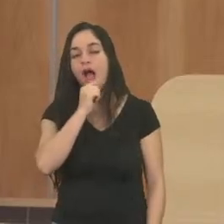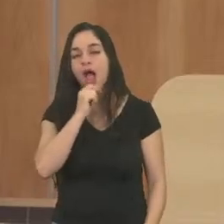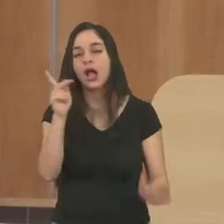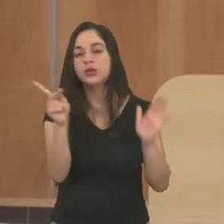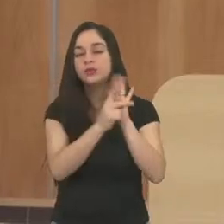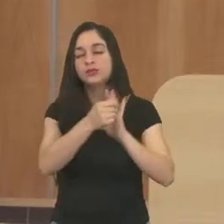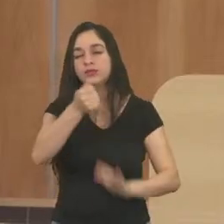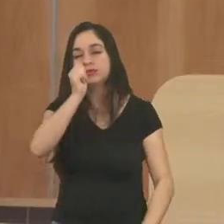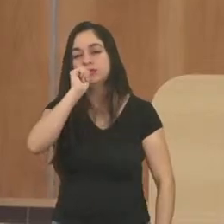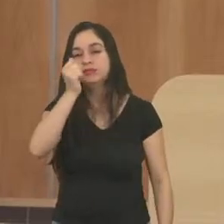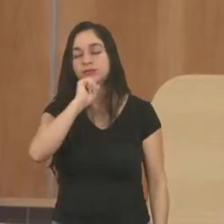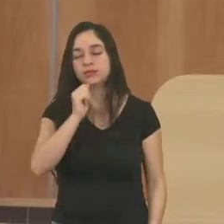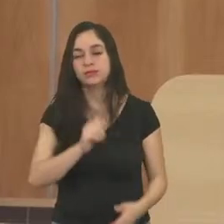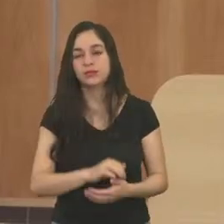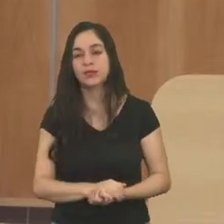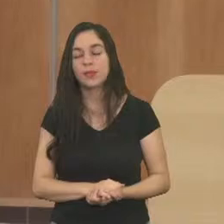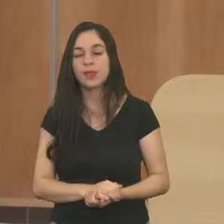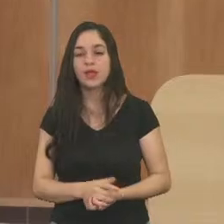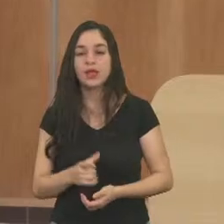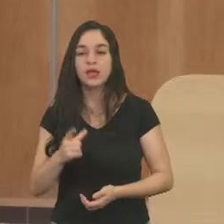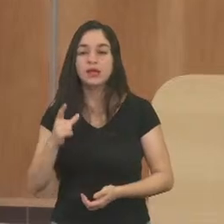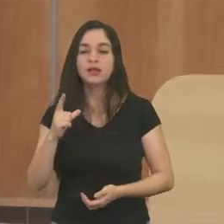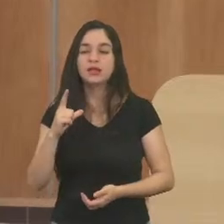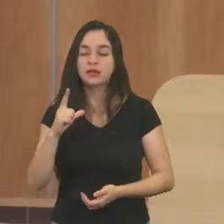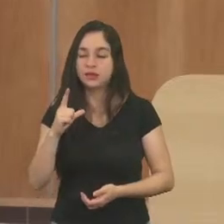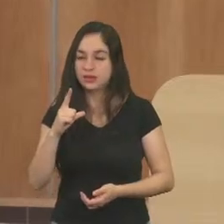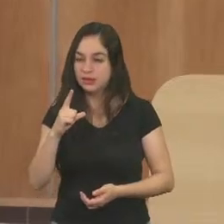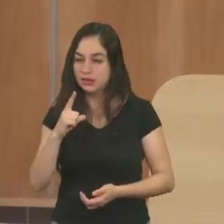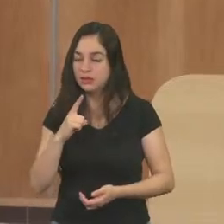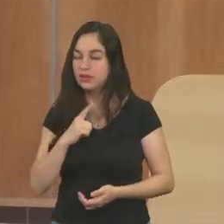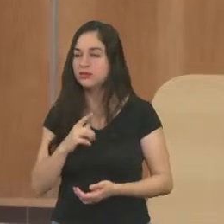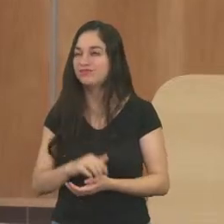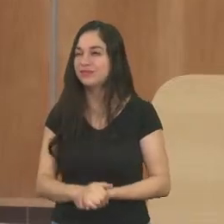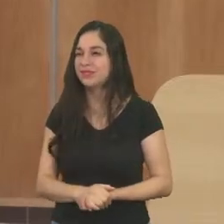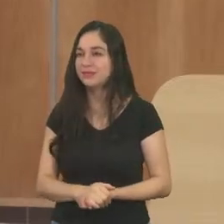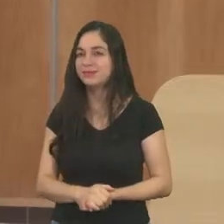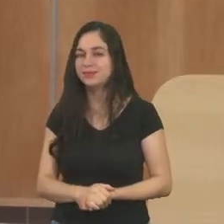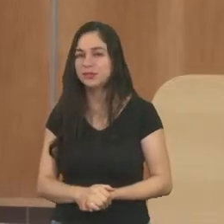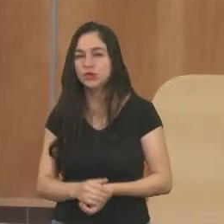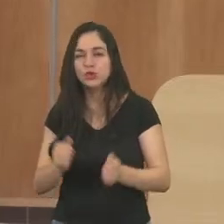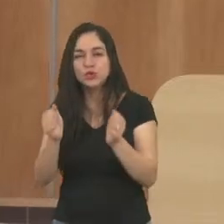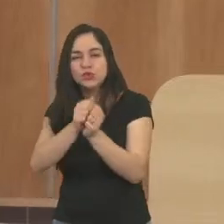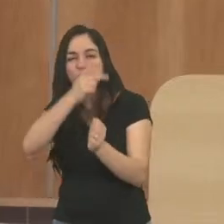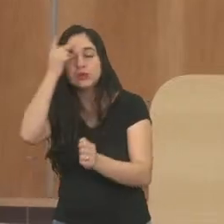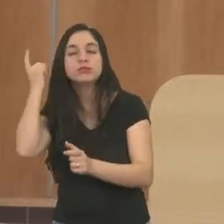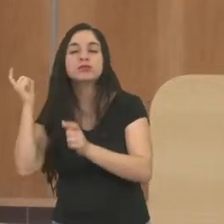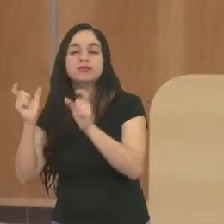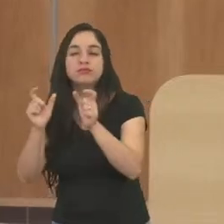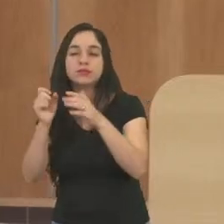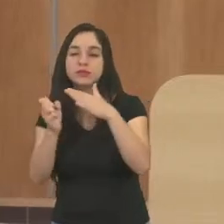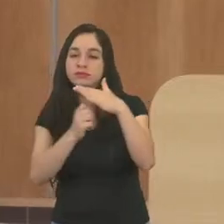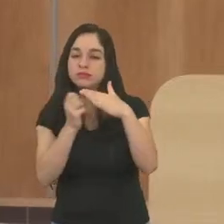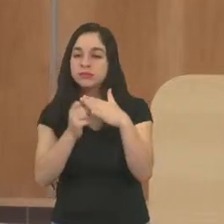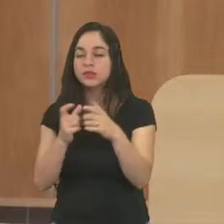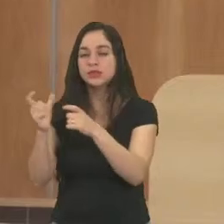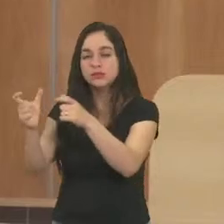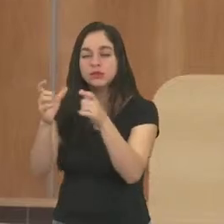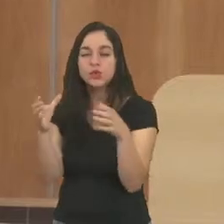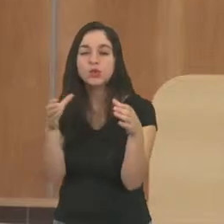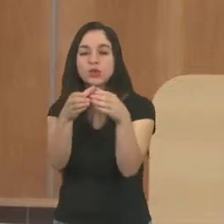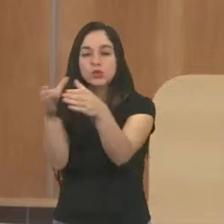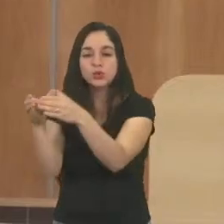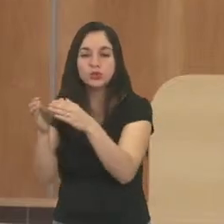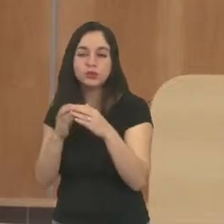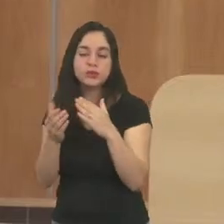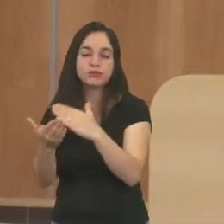meio de parcerias entre a administração pública, organizações da sociedade civil, entidades privadas e